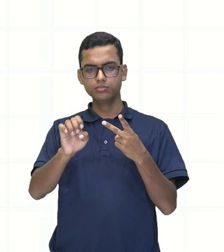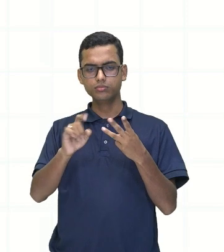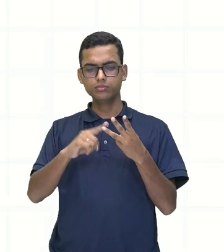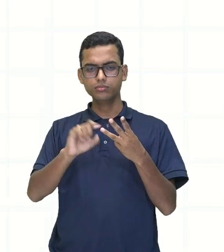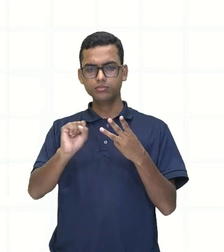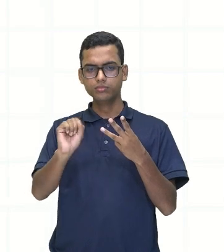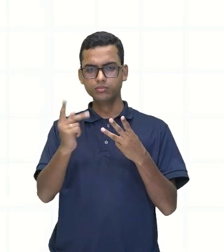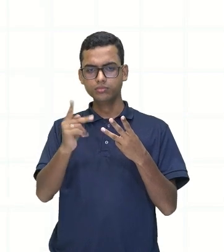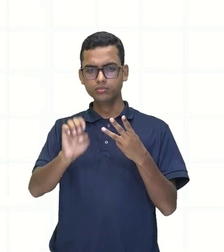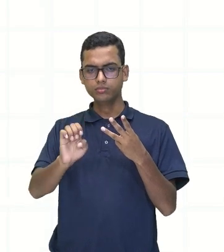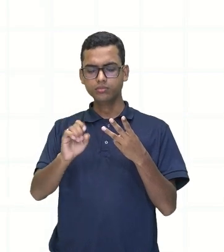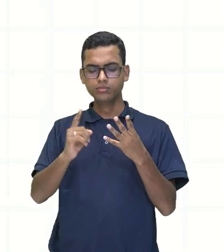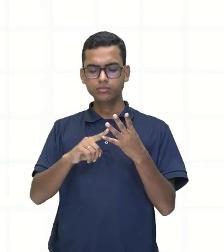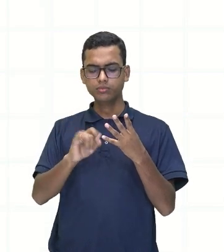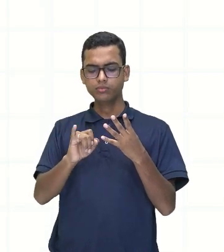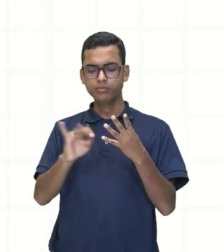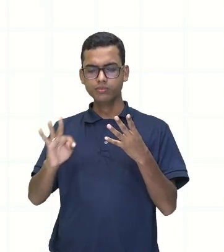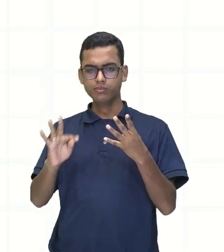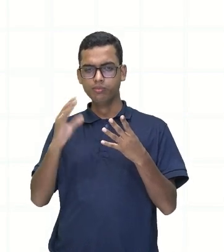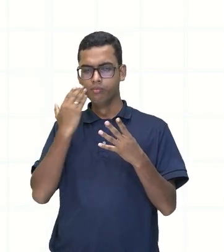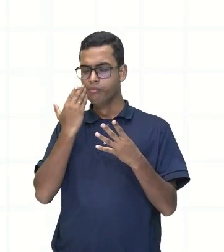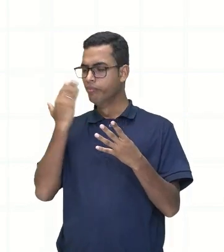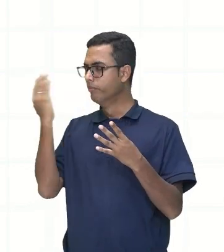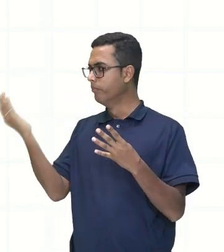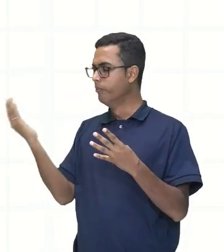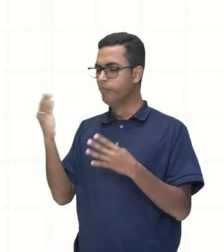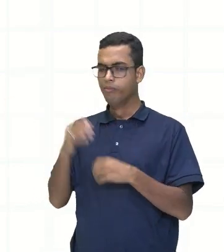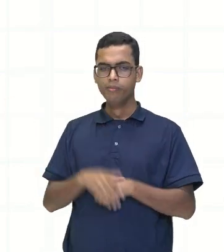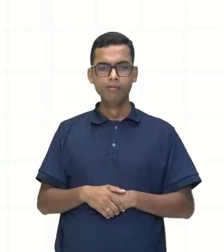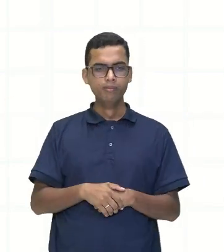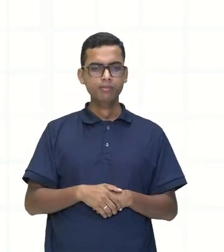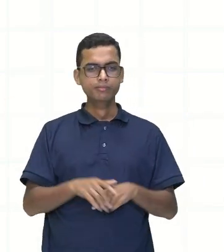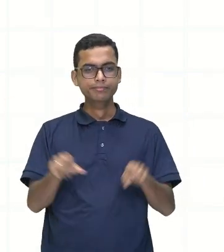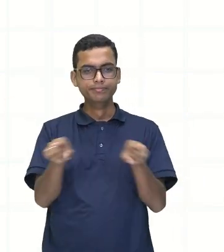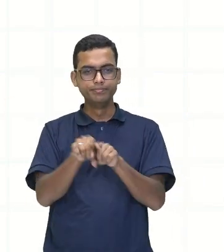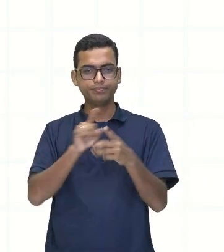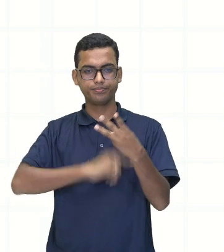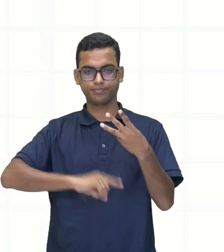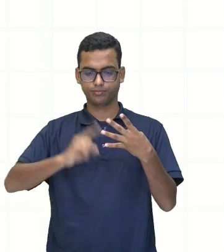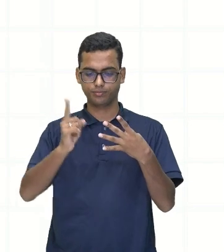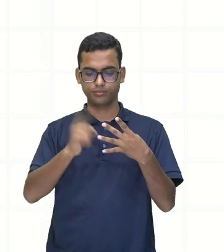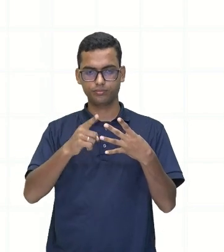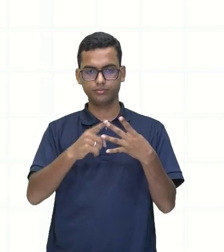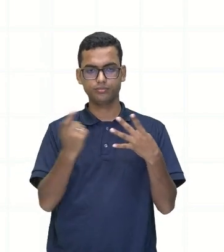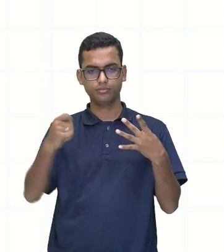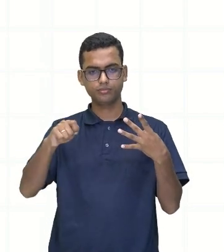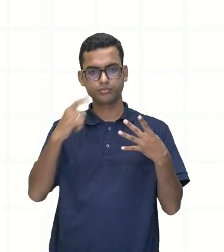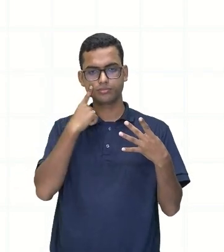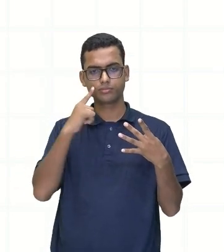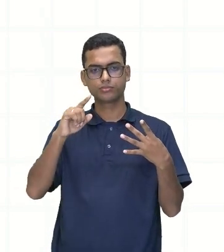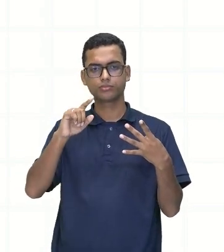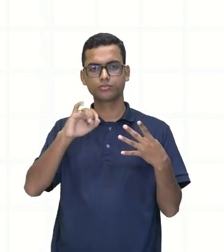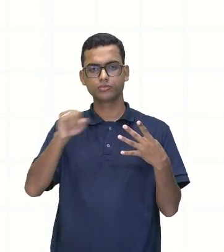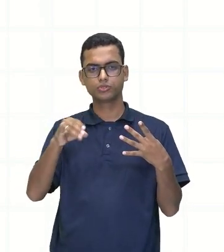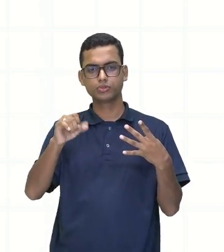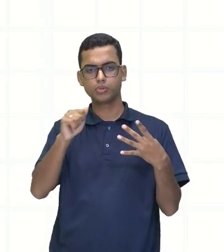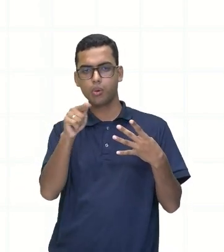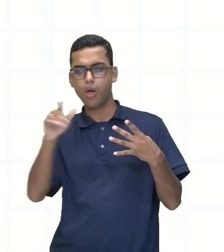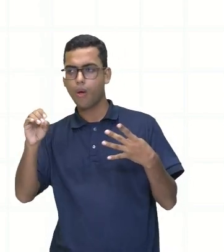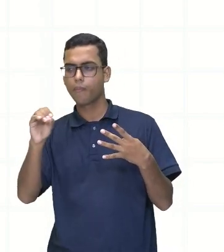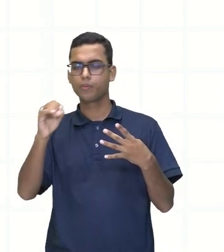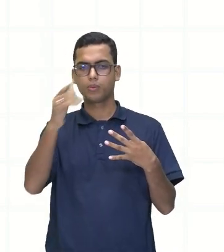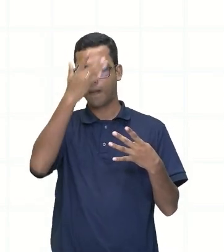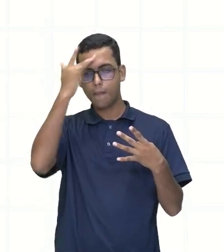was it. Was he pode ser was João, né? Was she pode ser was